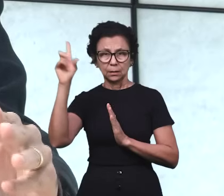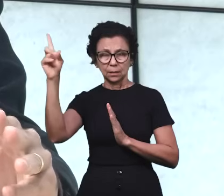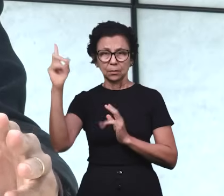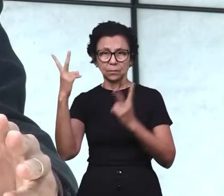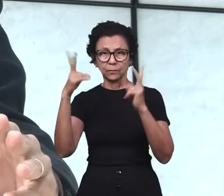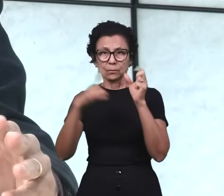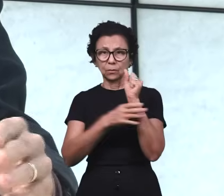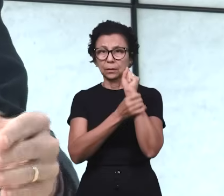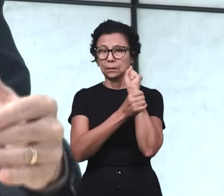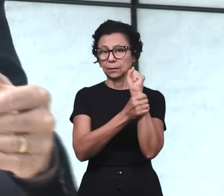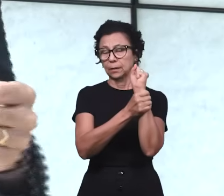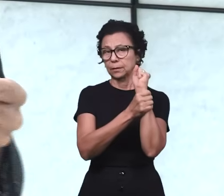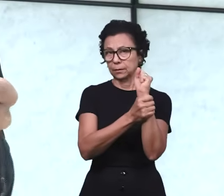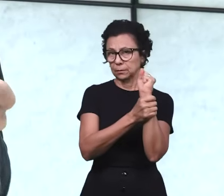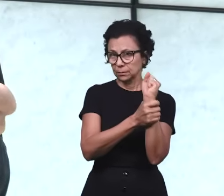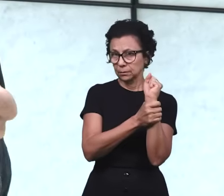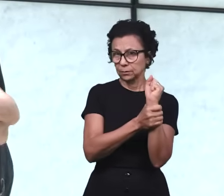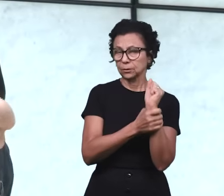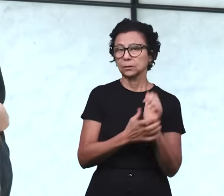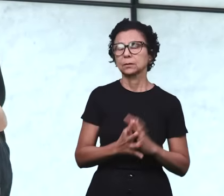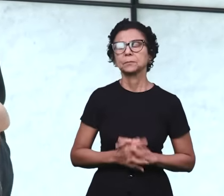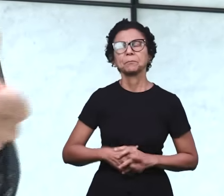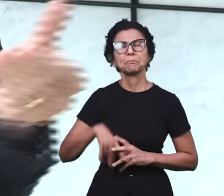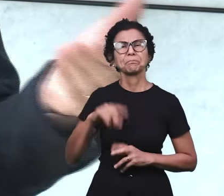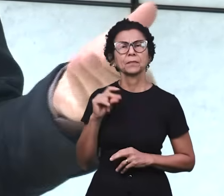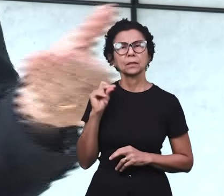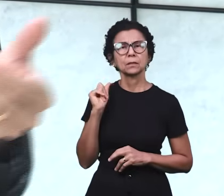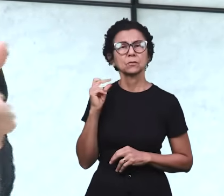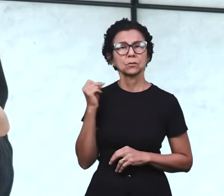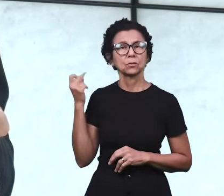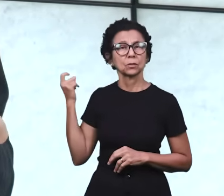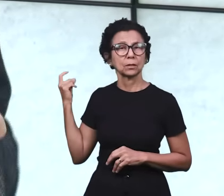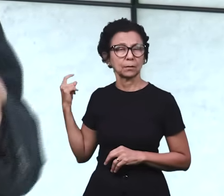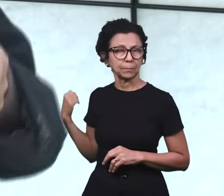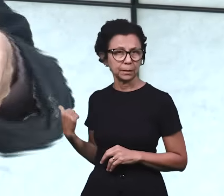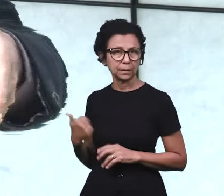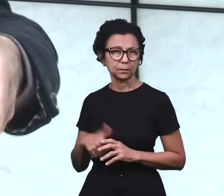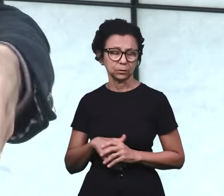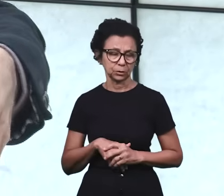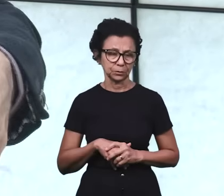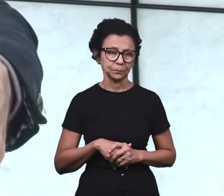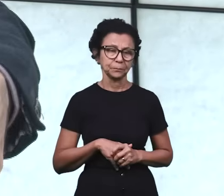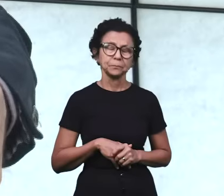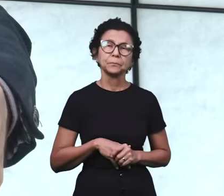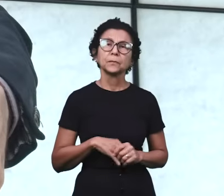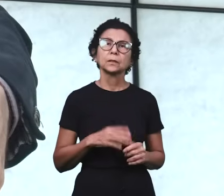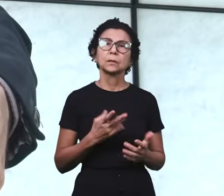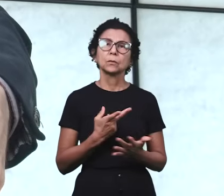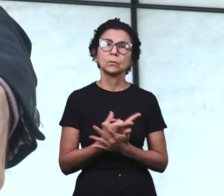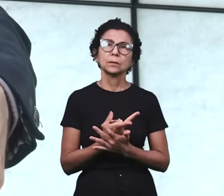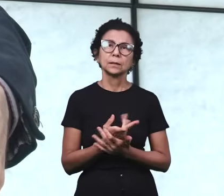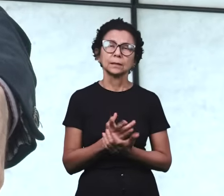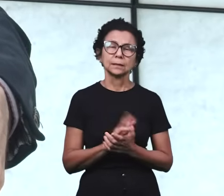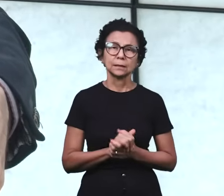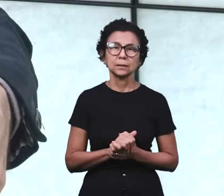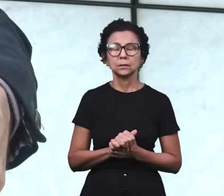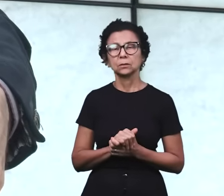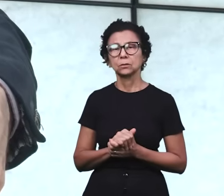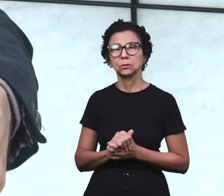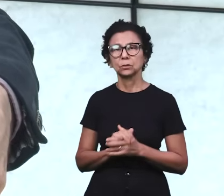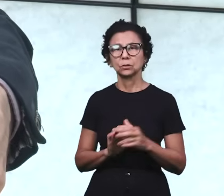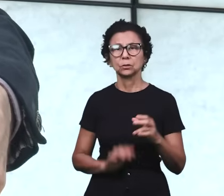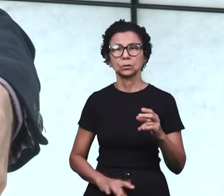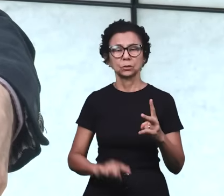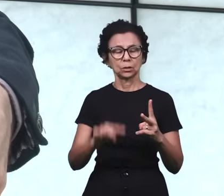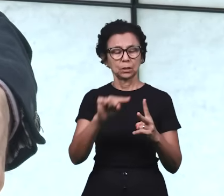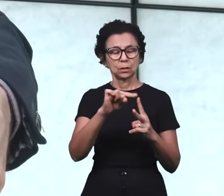Então vai descansado. Ou seja, fazia naquela época com que o exército intermediário, que era